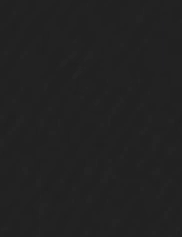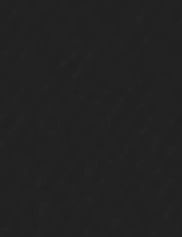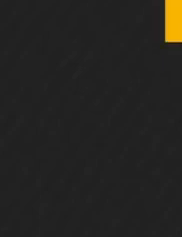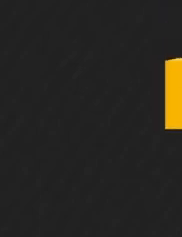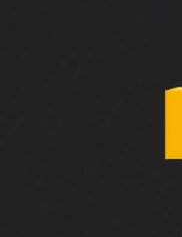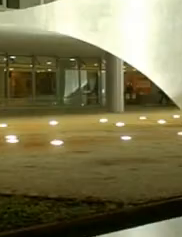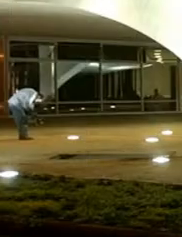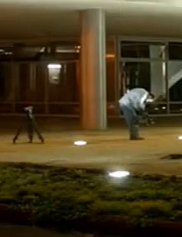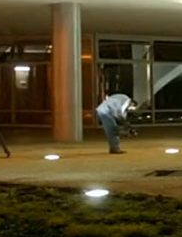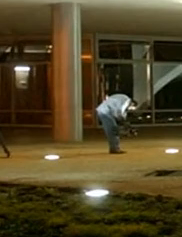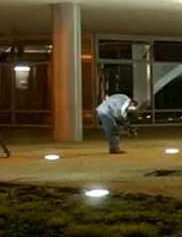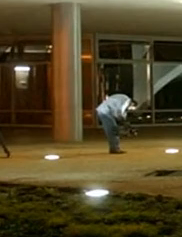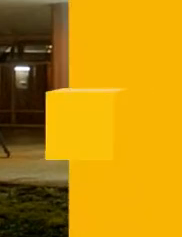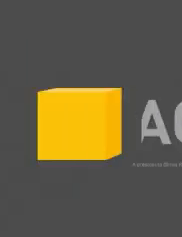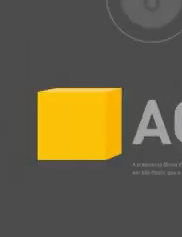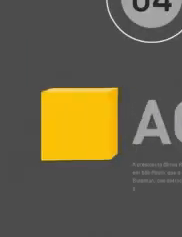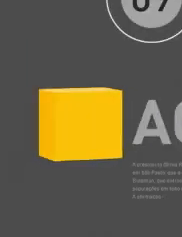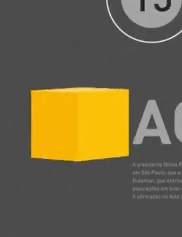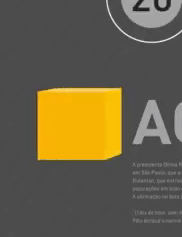ae